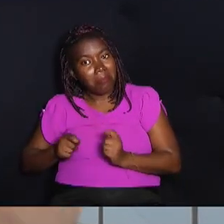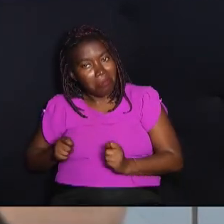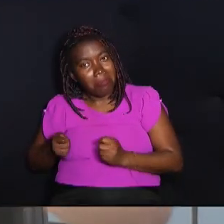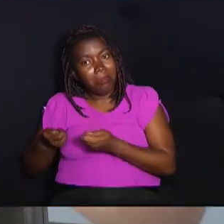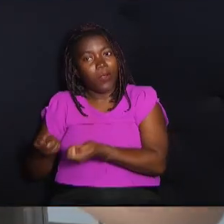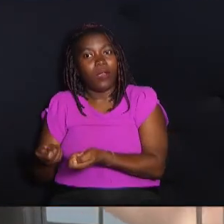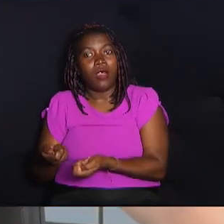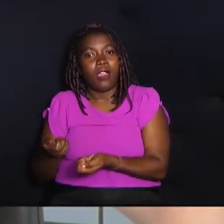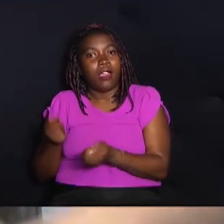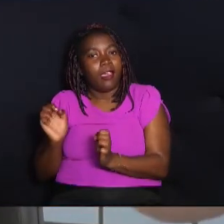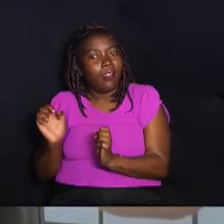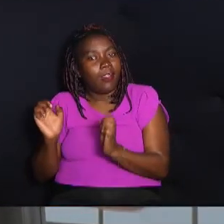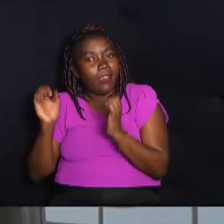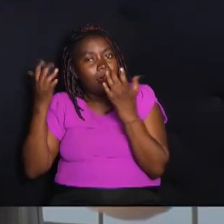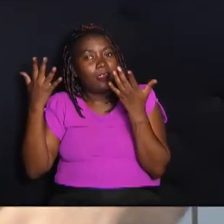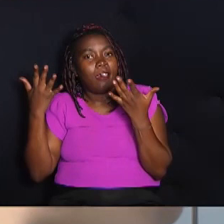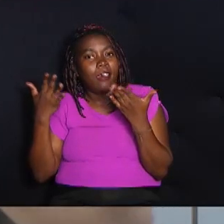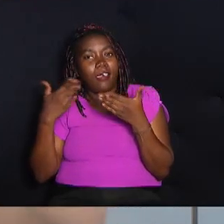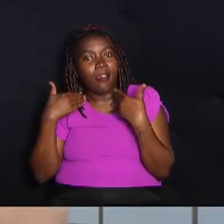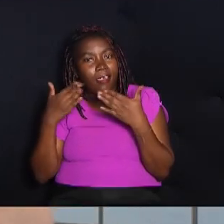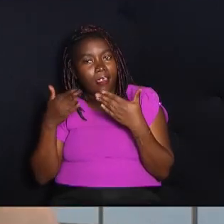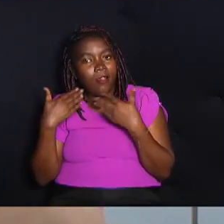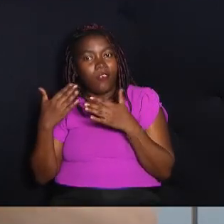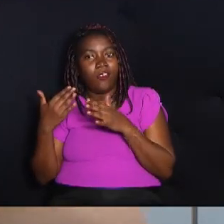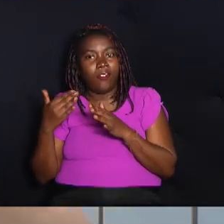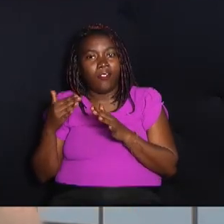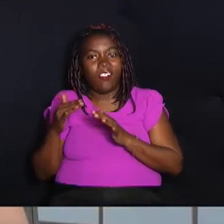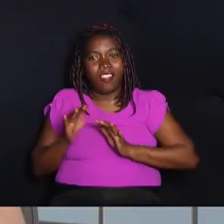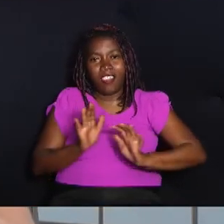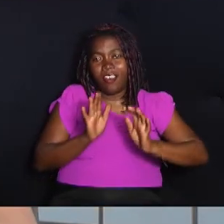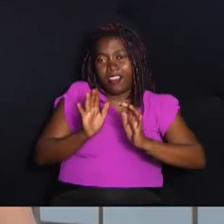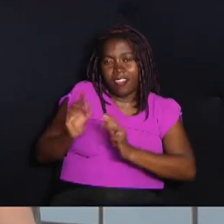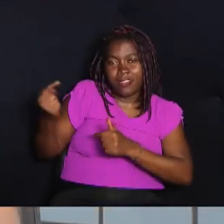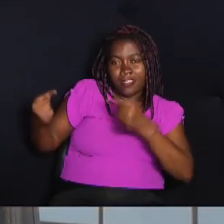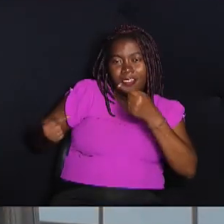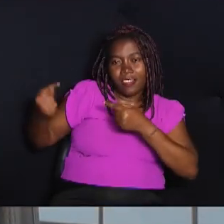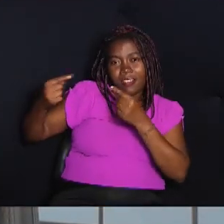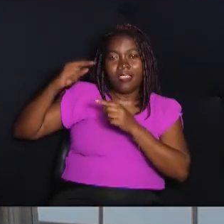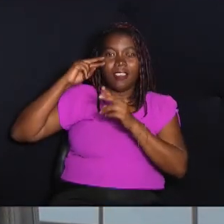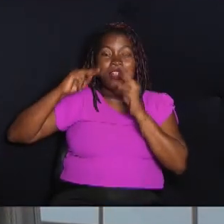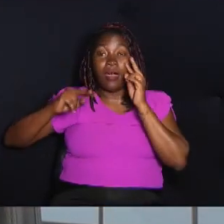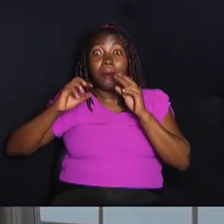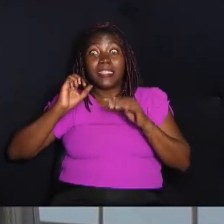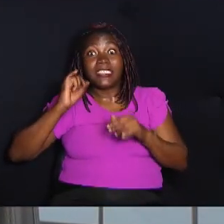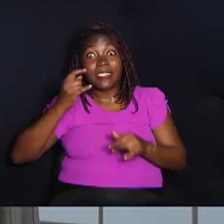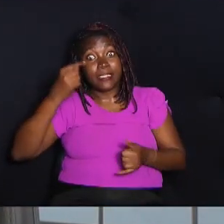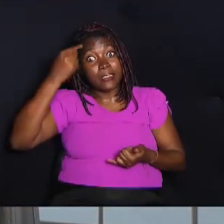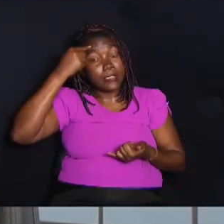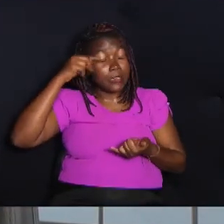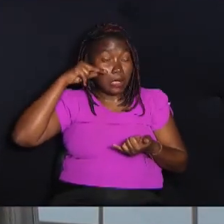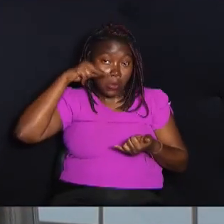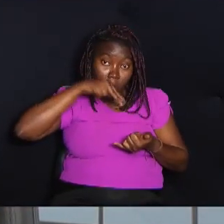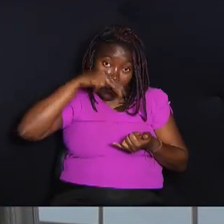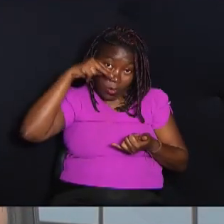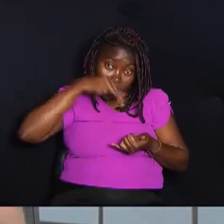ao calor que estava, o empurra-purra que eu queria olhar. Mas quando eu só estou prestando atenção na